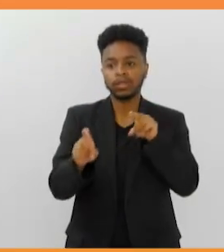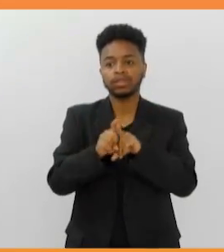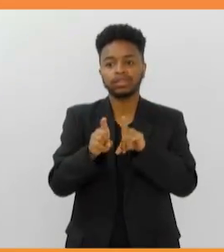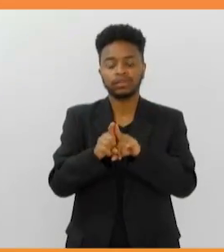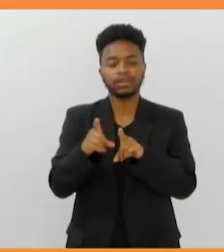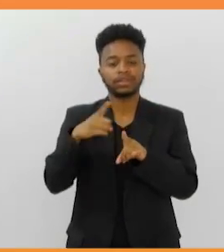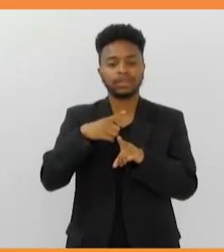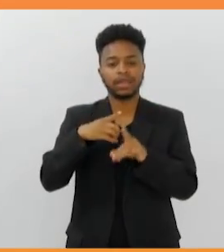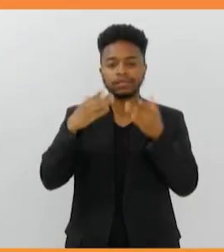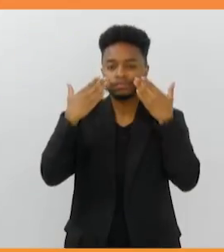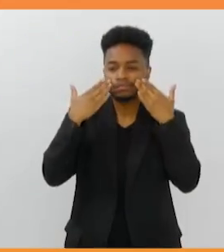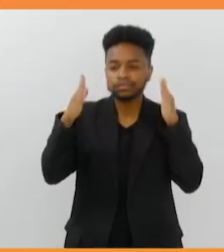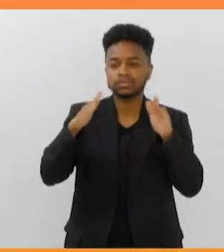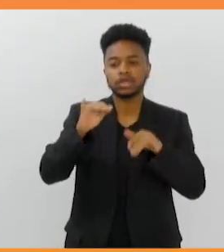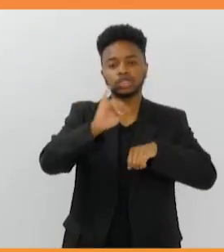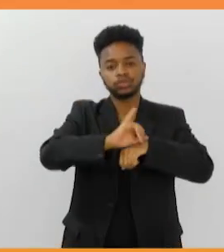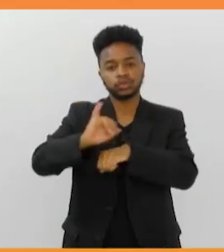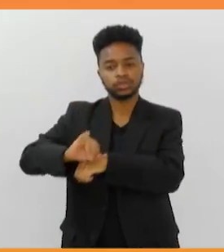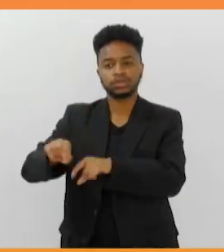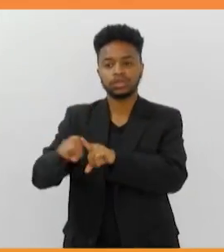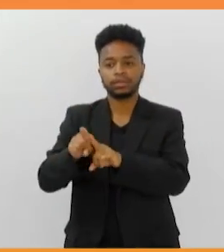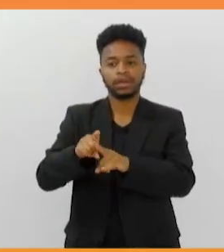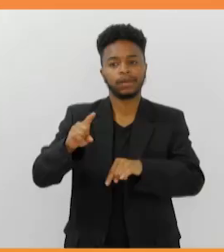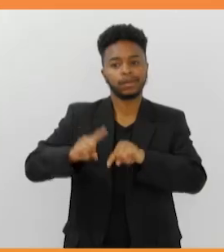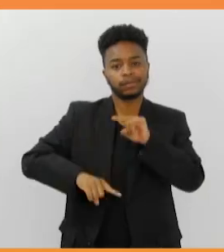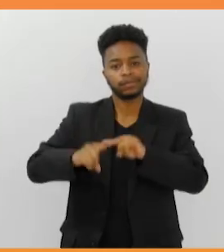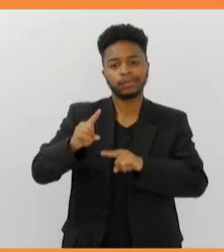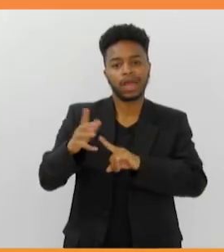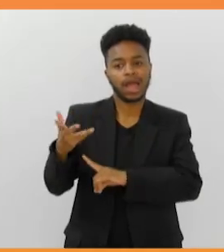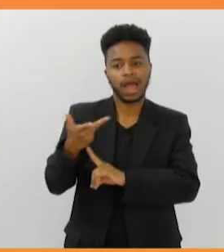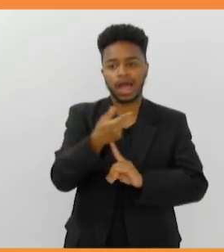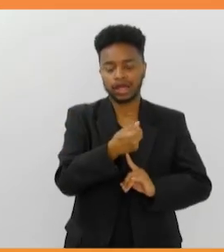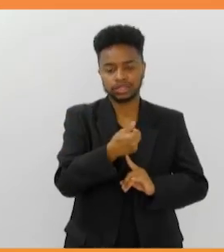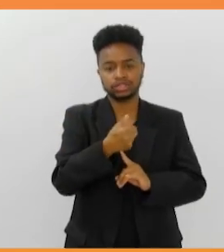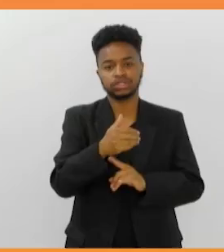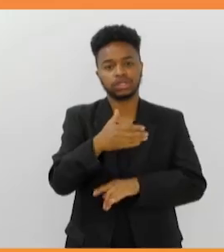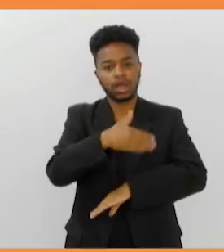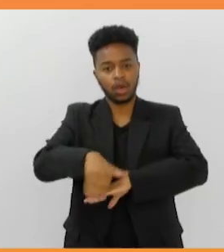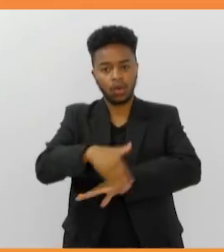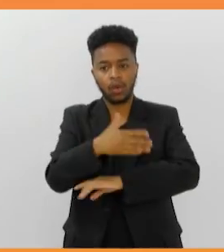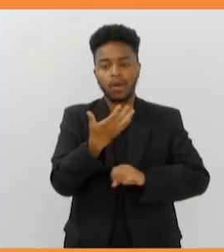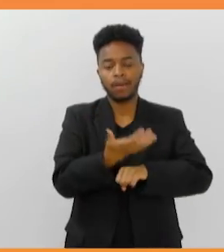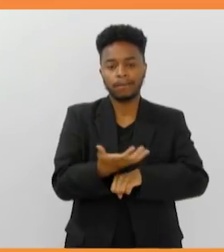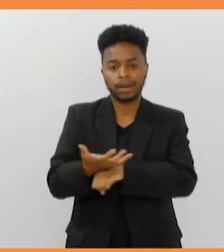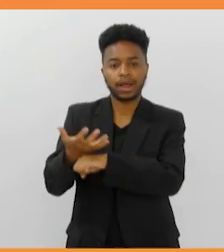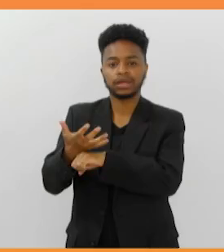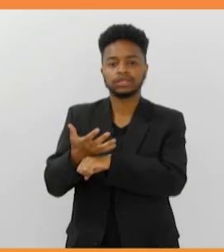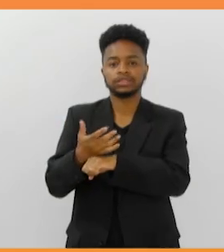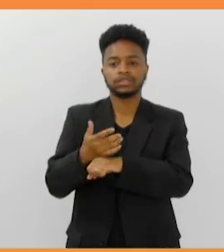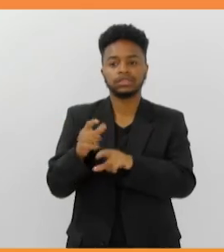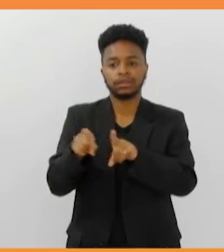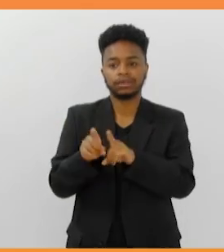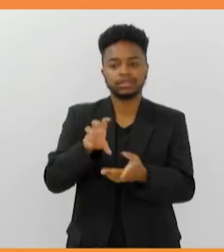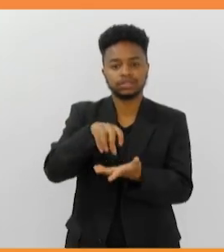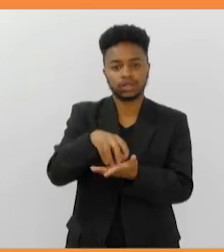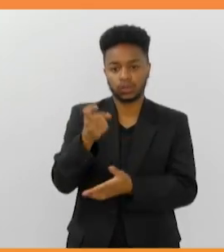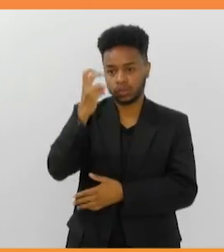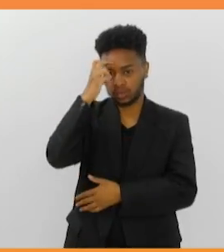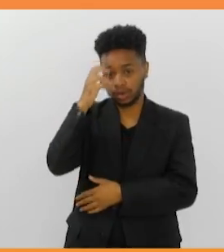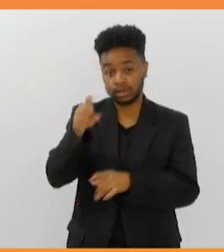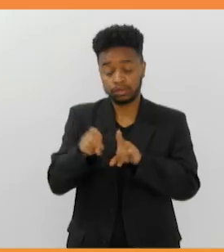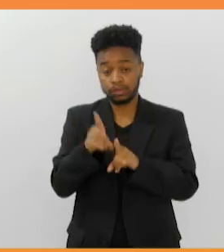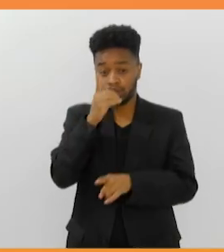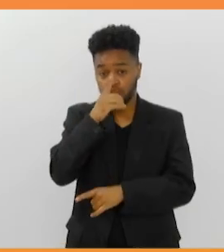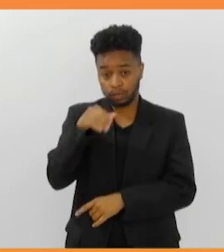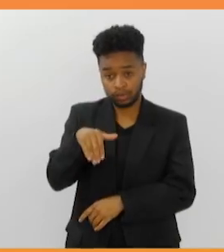céu aberto, com exposições e manifestações artísticas nas ruas, praças, galerias, ateliês artísticos e centros culturais. Neste